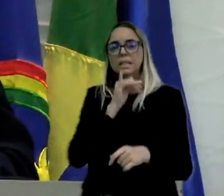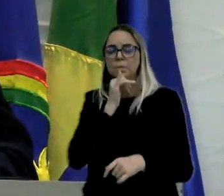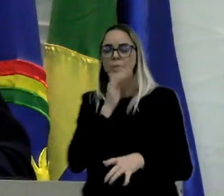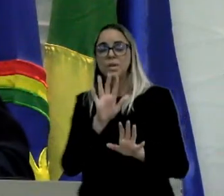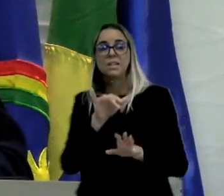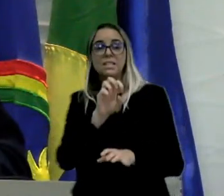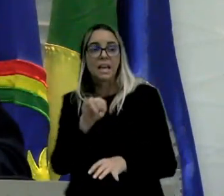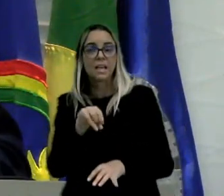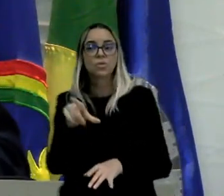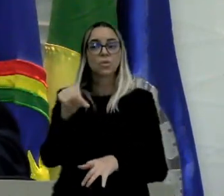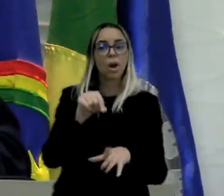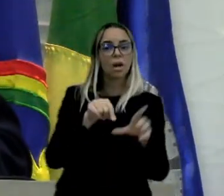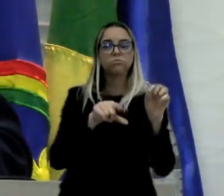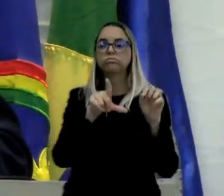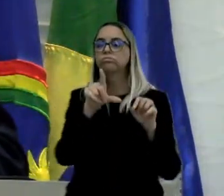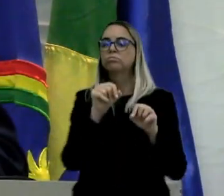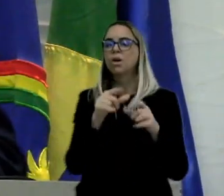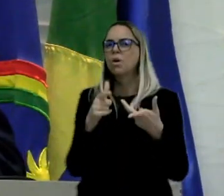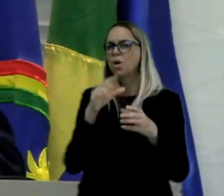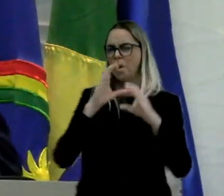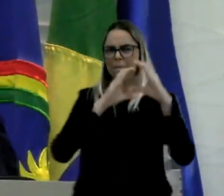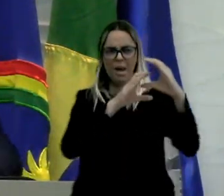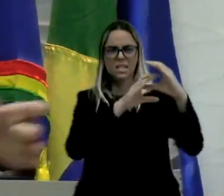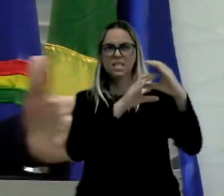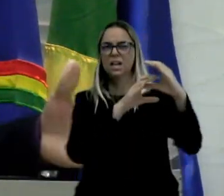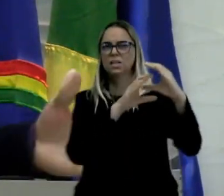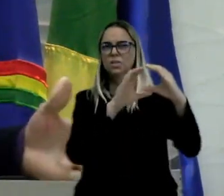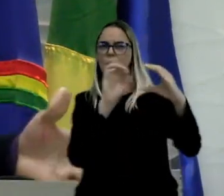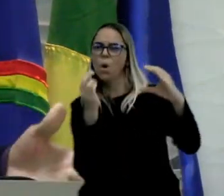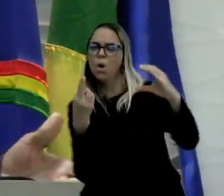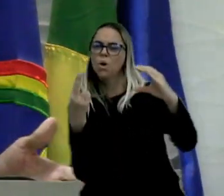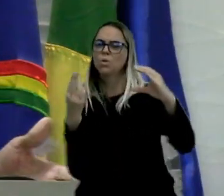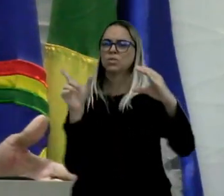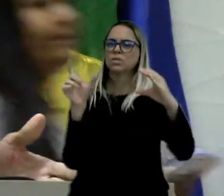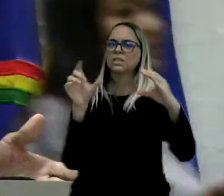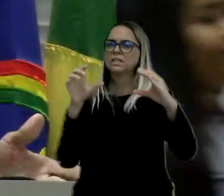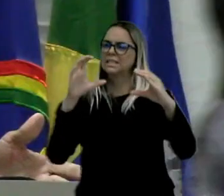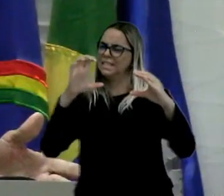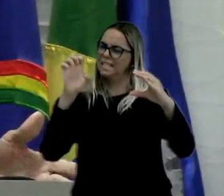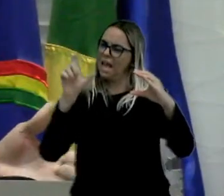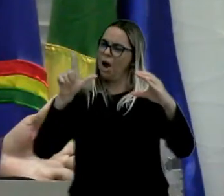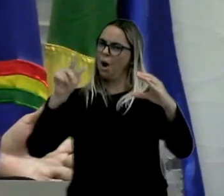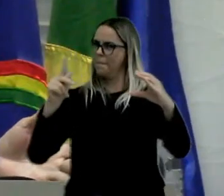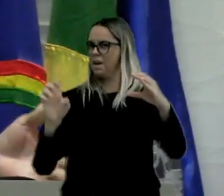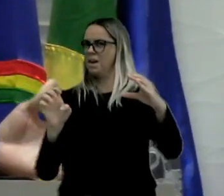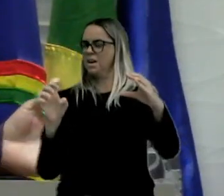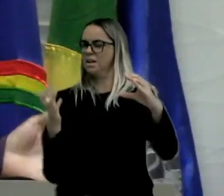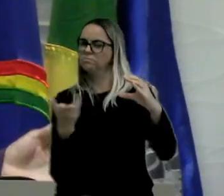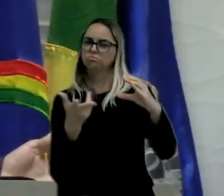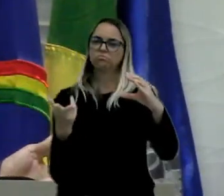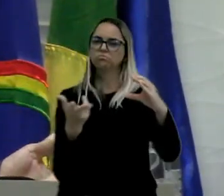essa audiência público ela vai fazer da Compesa ou da da da selp eu acho que mais necessidade é Compesa